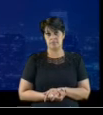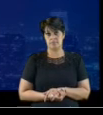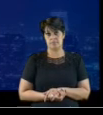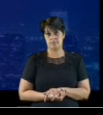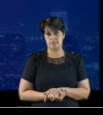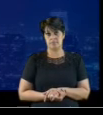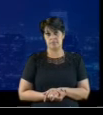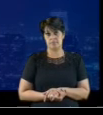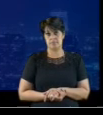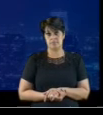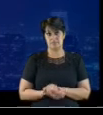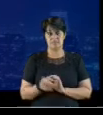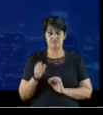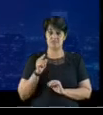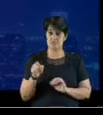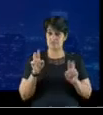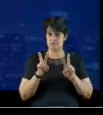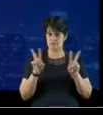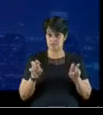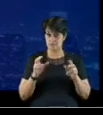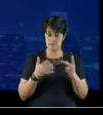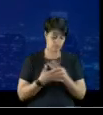Tal situação